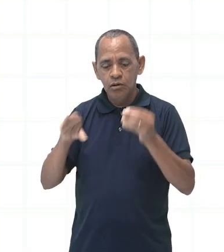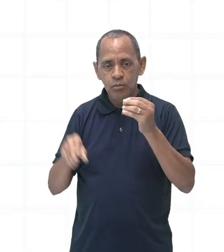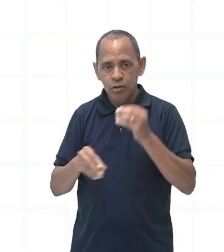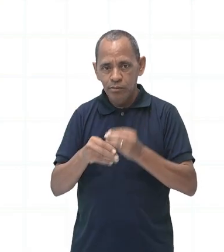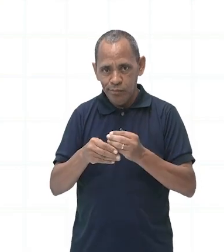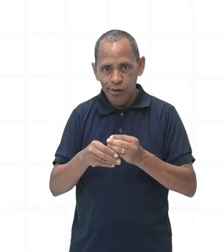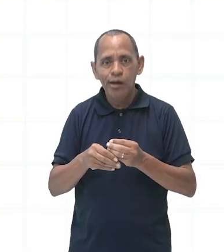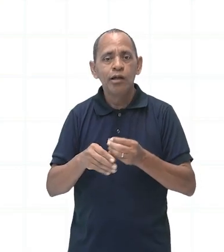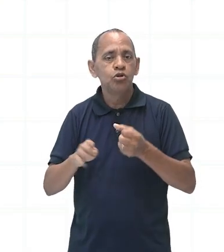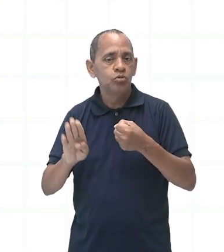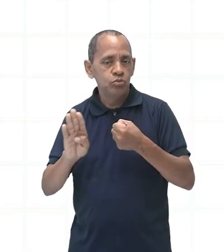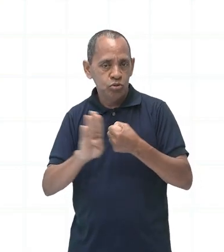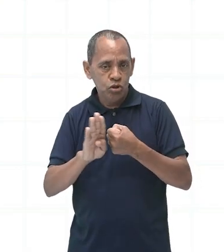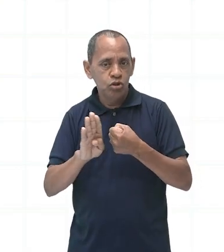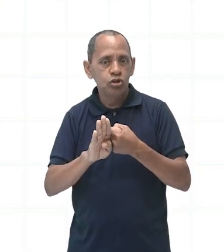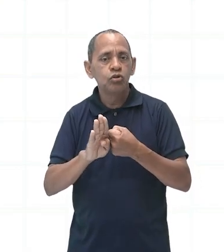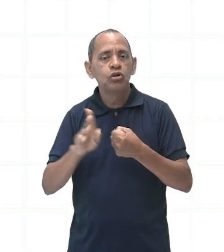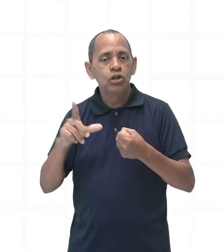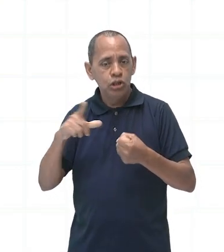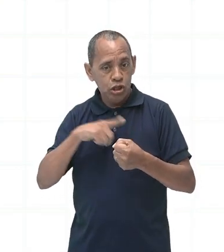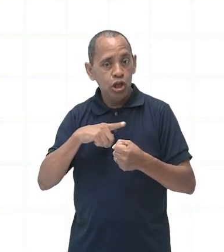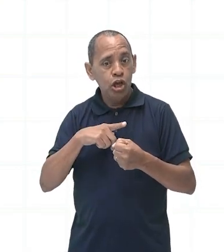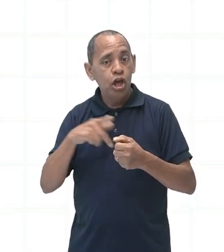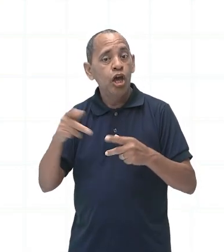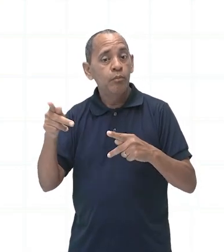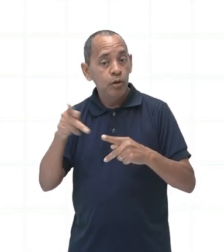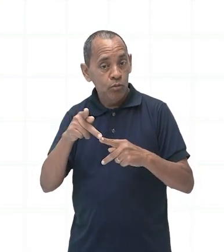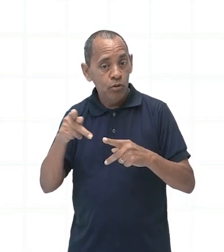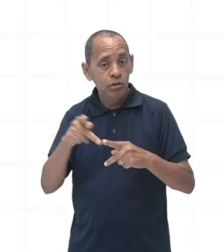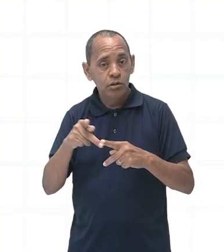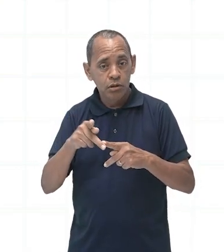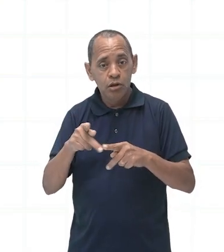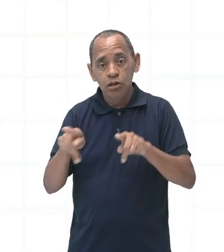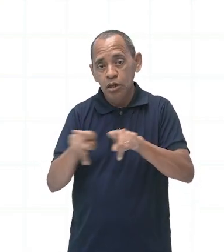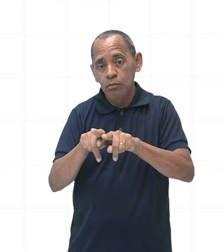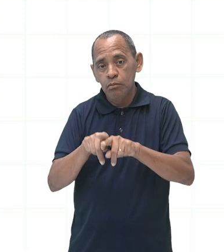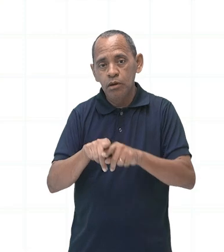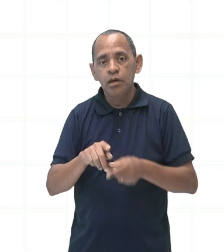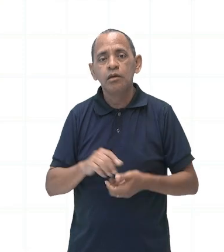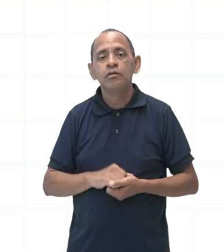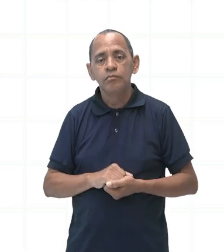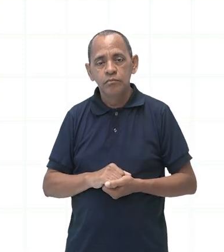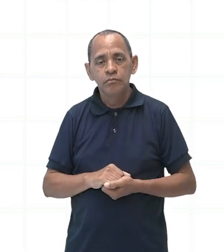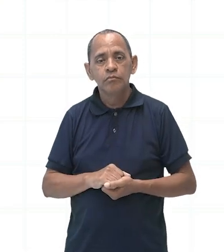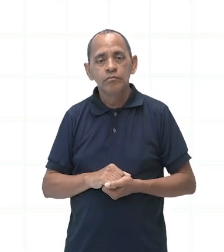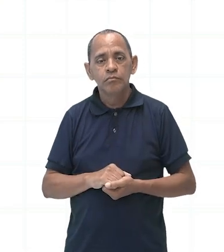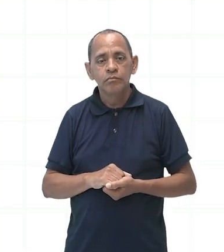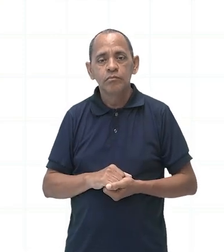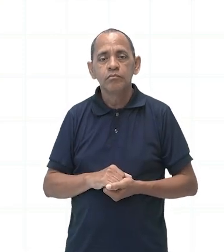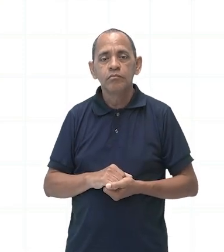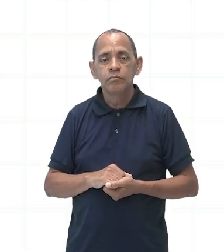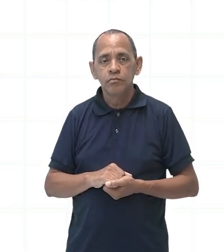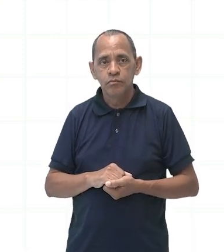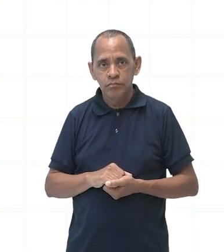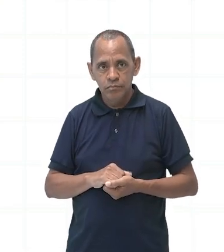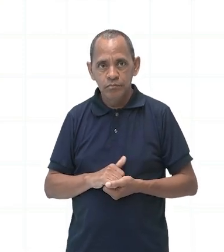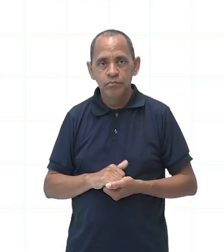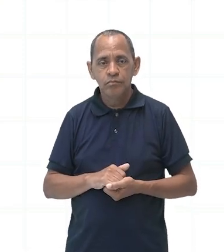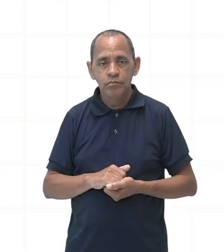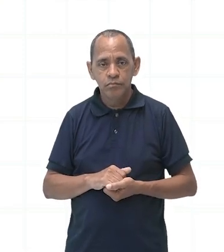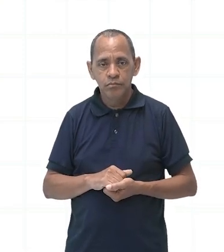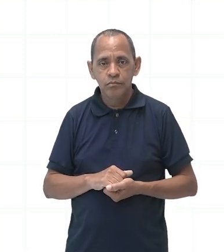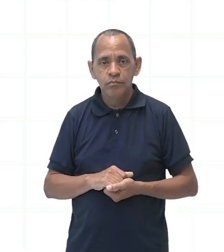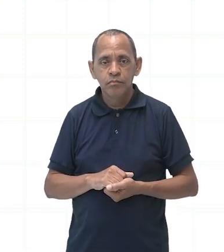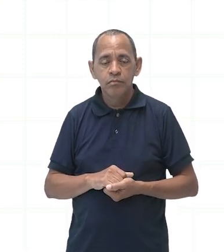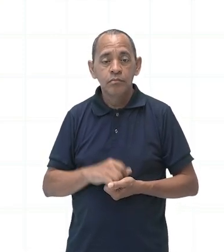E percebe que está complementando o sentido de um substantivo. Tem preposição? Tem preposição, tá aqui. Do